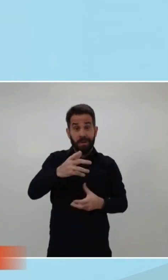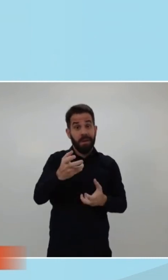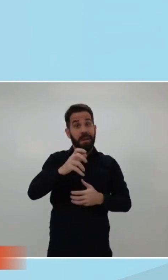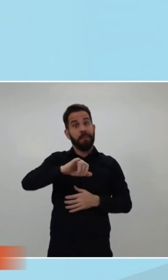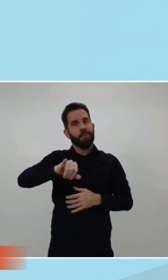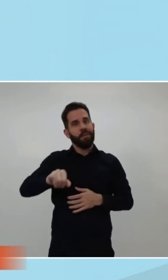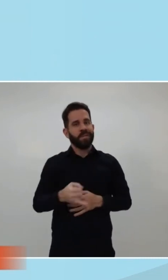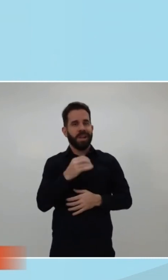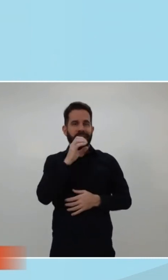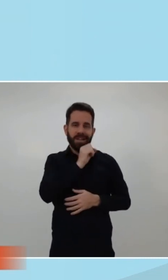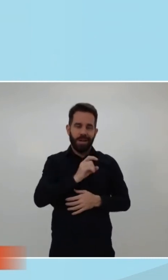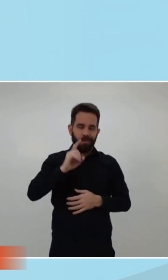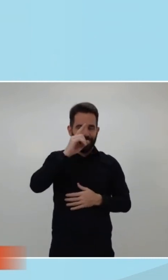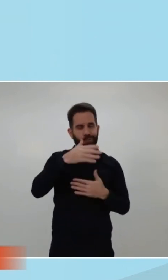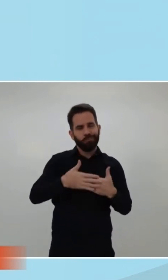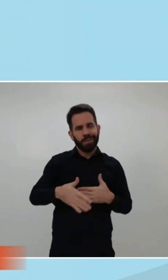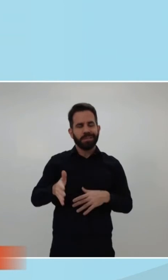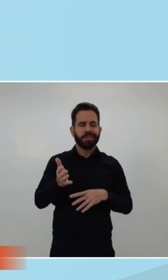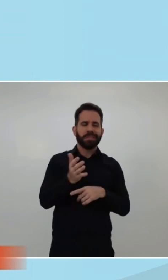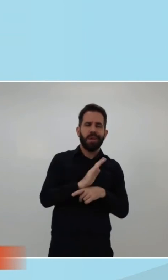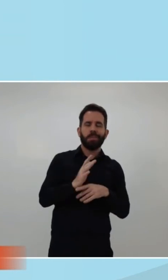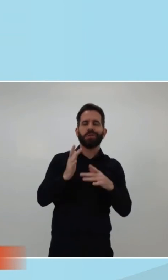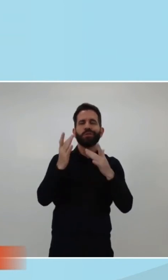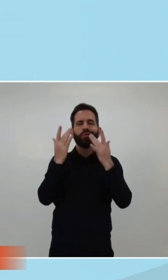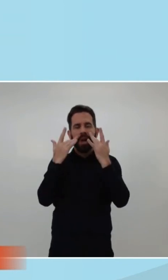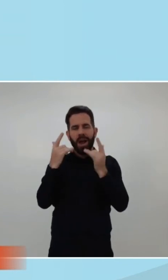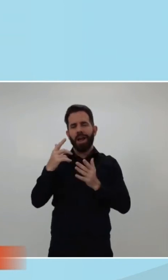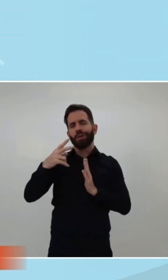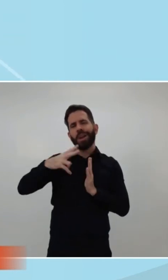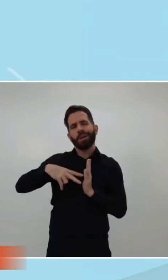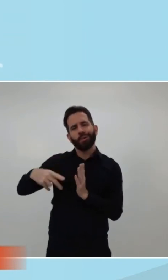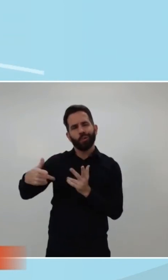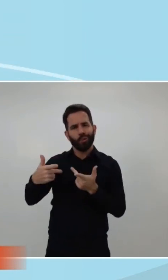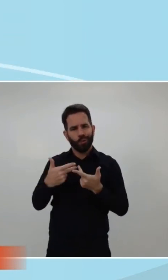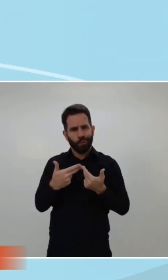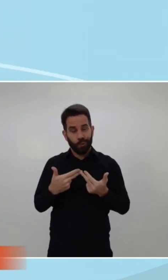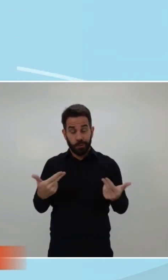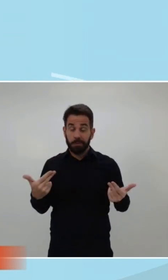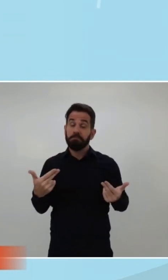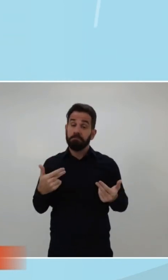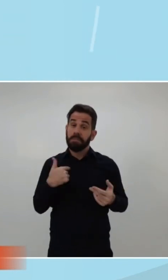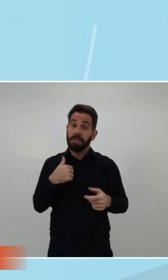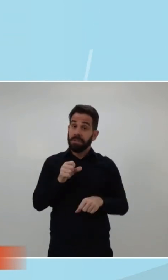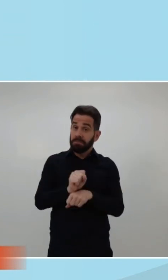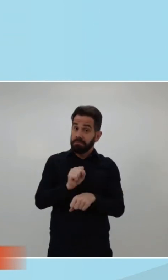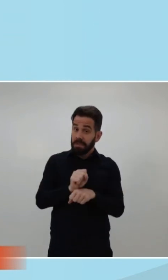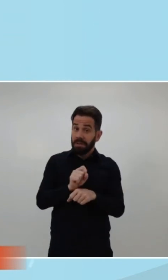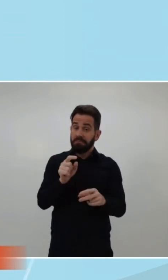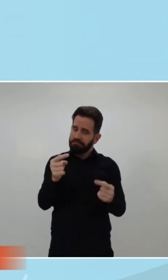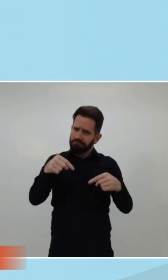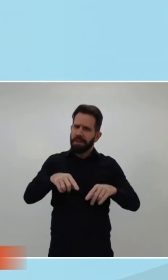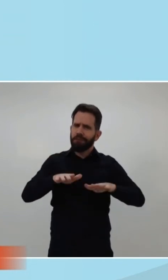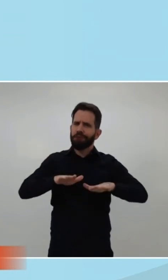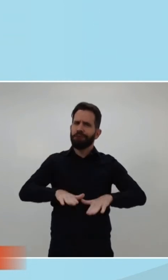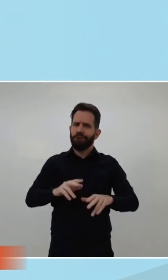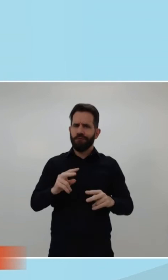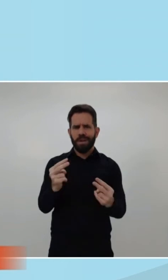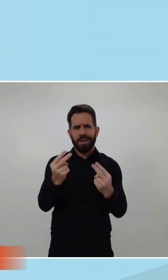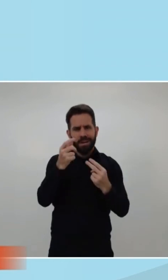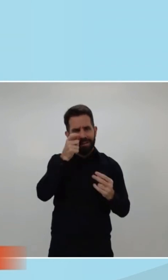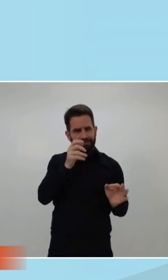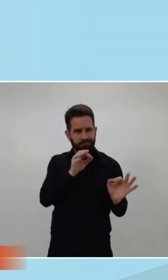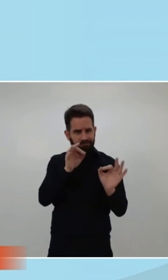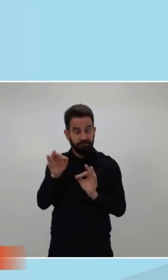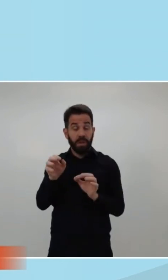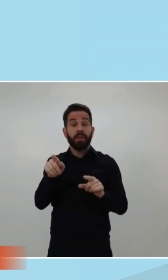semana com cinema, teatro, leitura. Espero que você continue aí para acompanhar essas dicas. Espero também que você participe